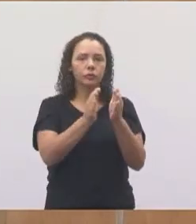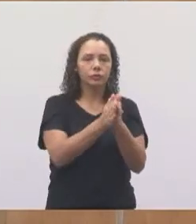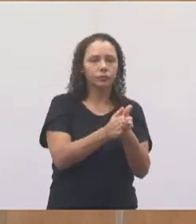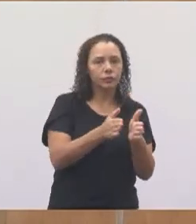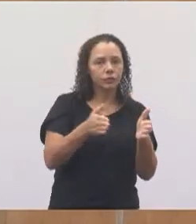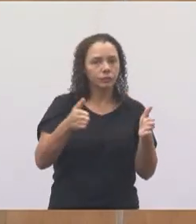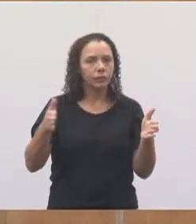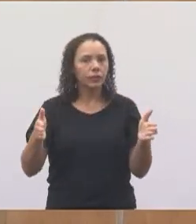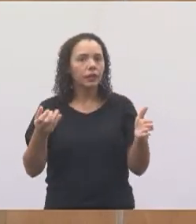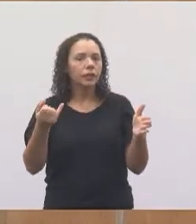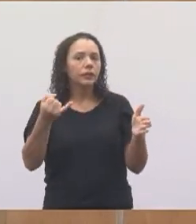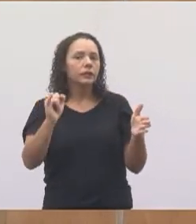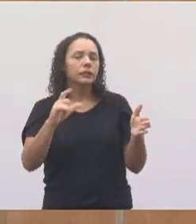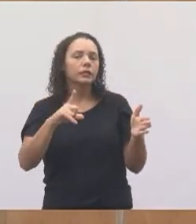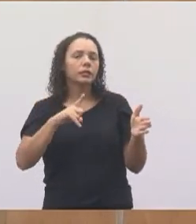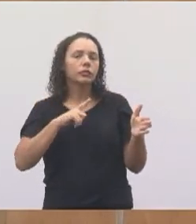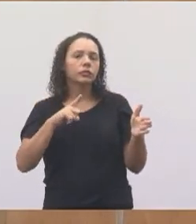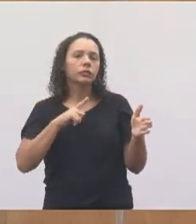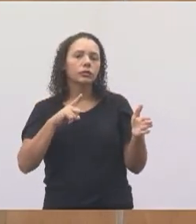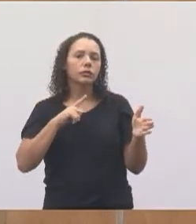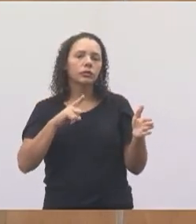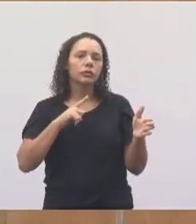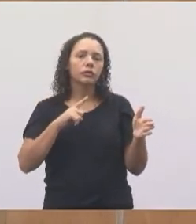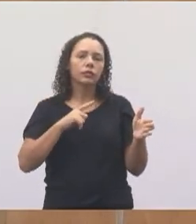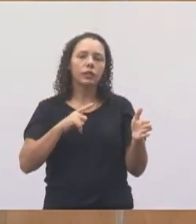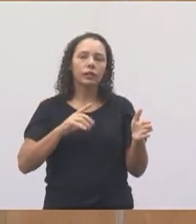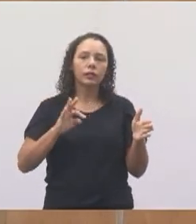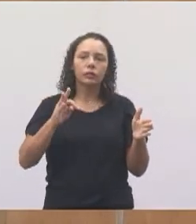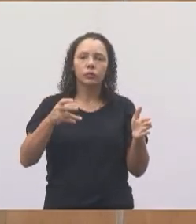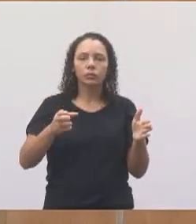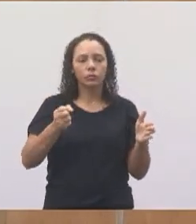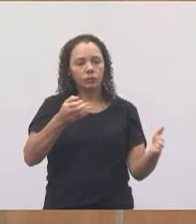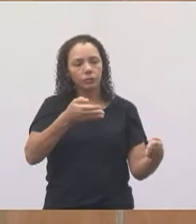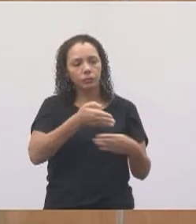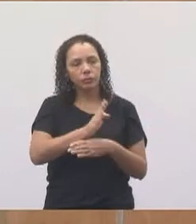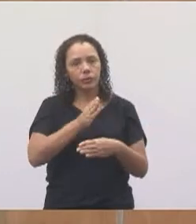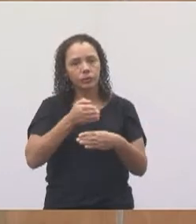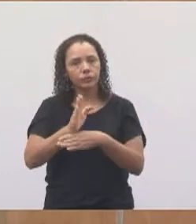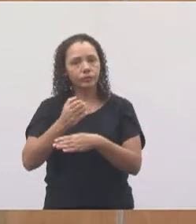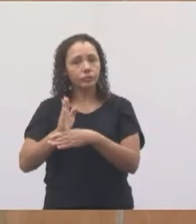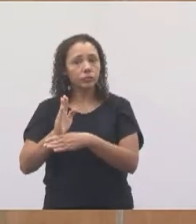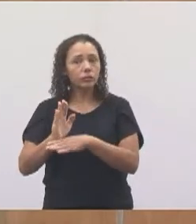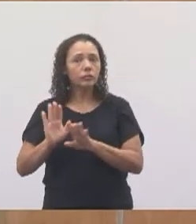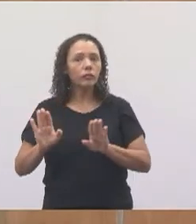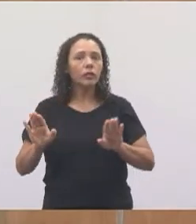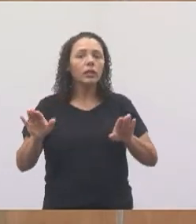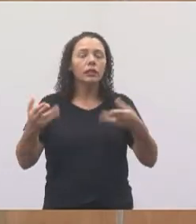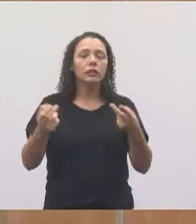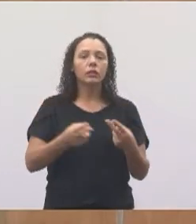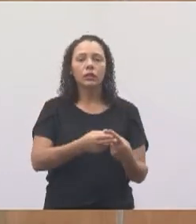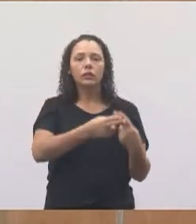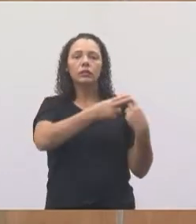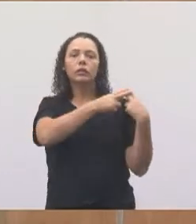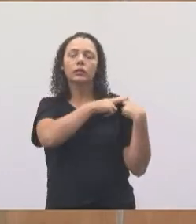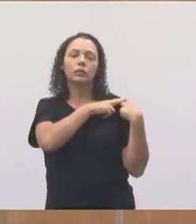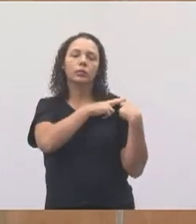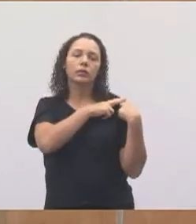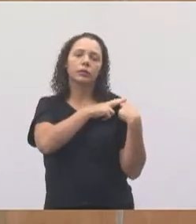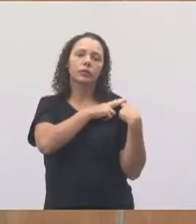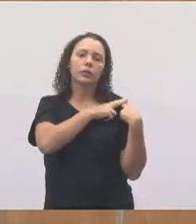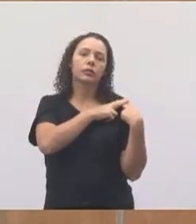prazo, se tiverem com as suas reformas aprovadas. Então, dentro da responsabilidade previdenciária, dentro